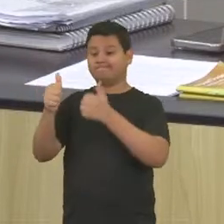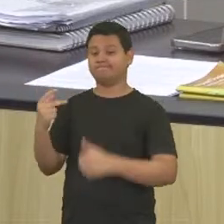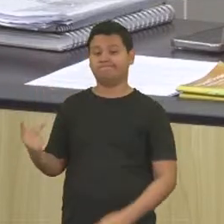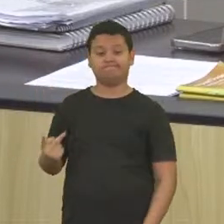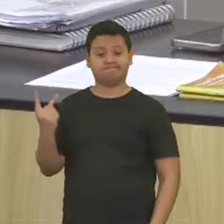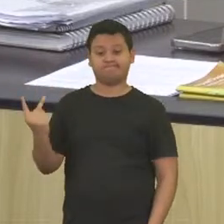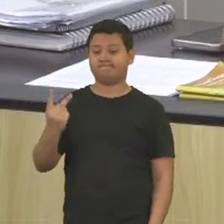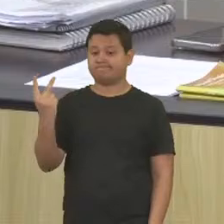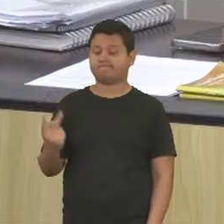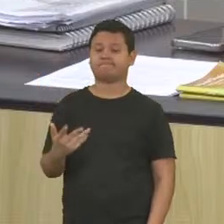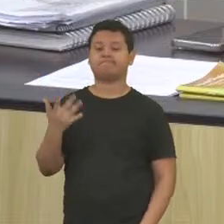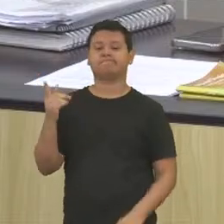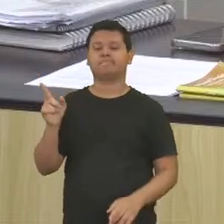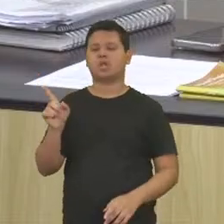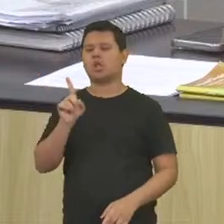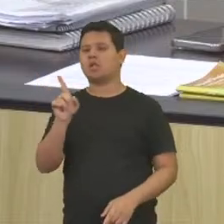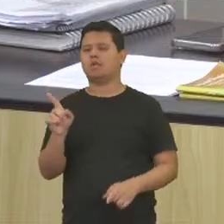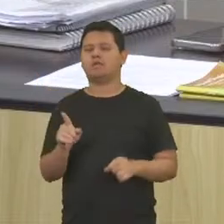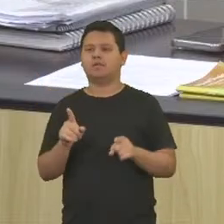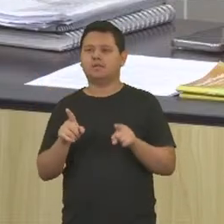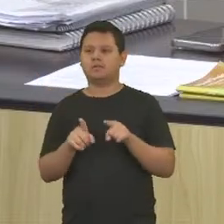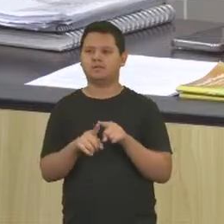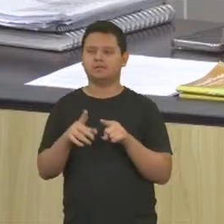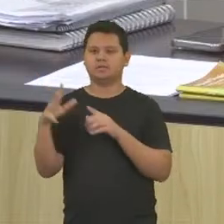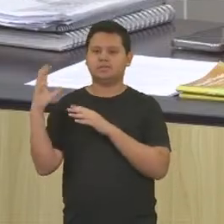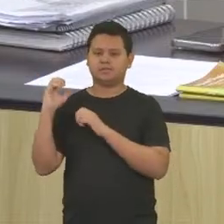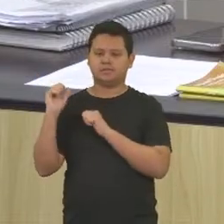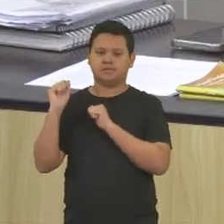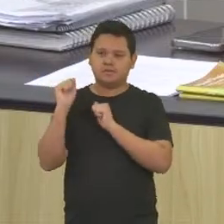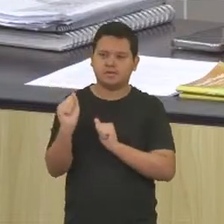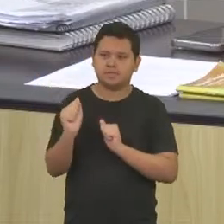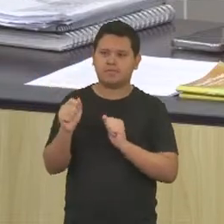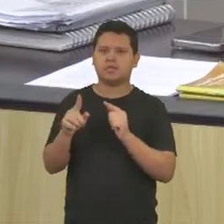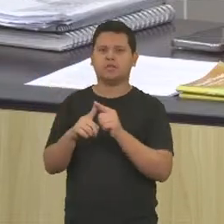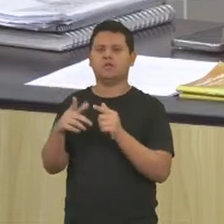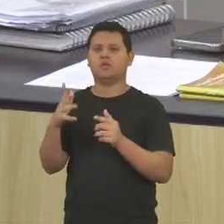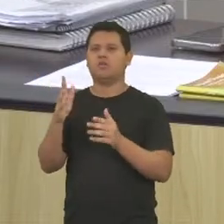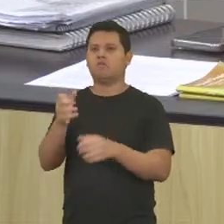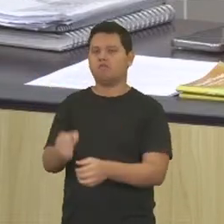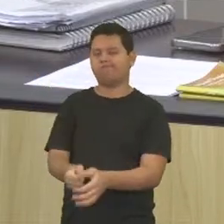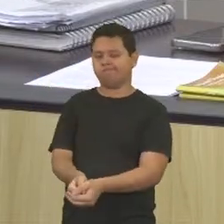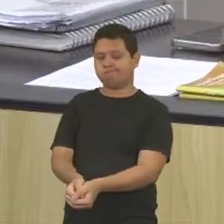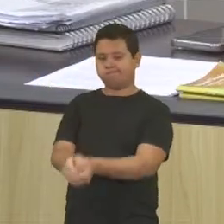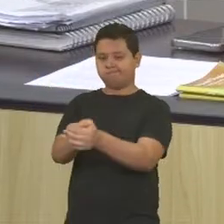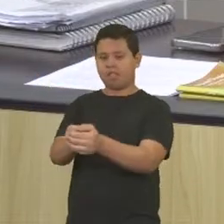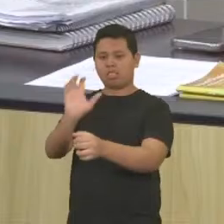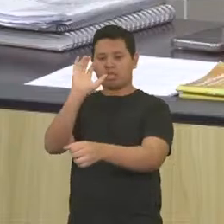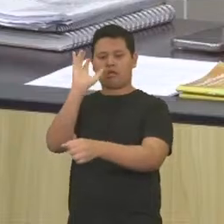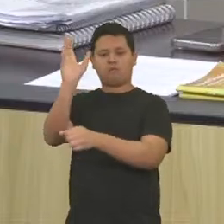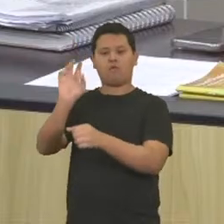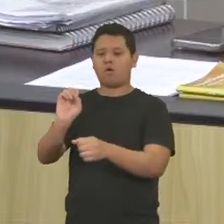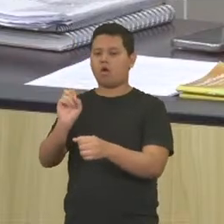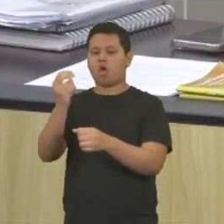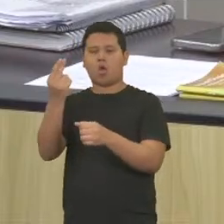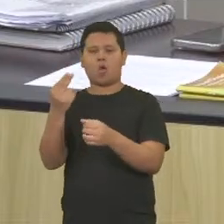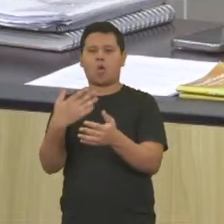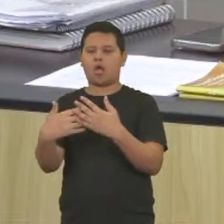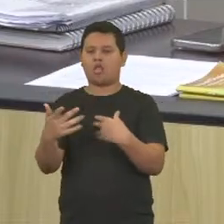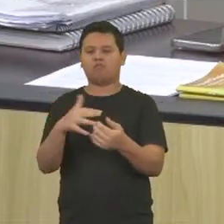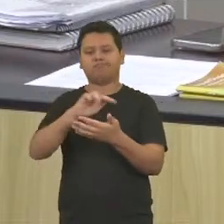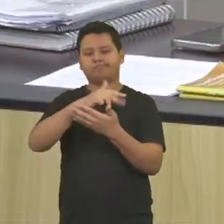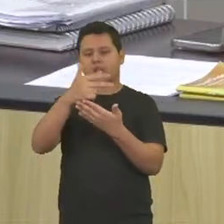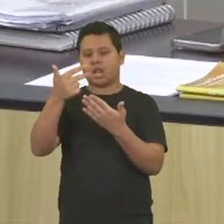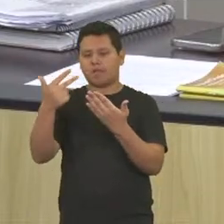somente o rugby, ou só o vôlei, ou só o futebol. Tem esportes que, por exemplo, a canoagem que teve agora final de